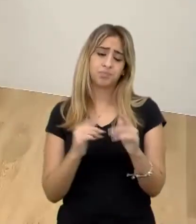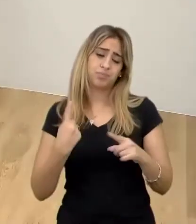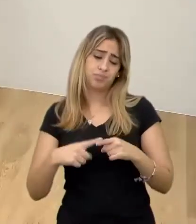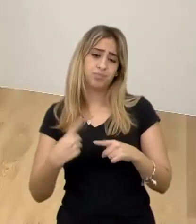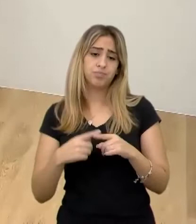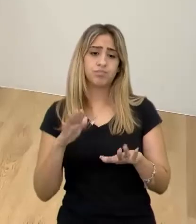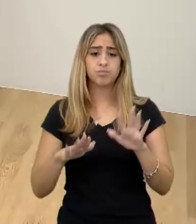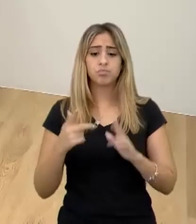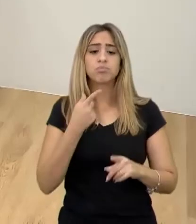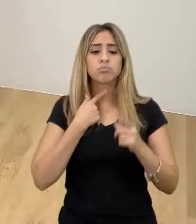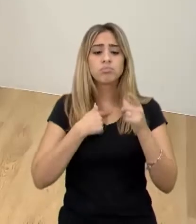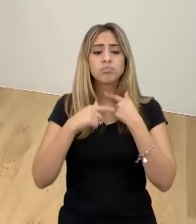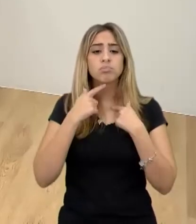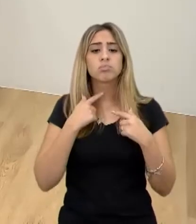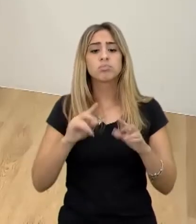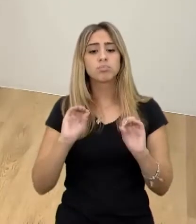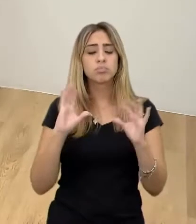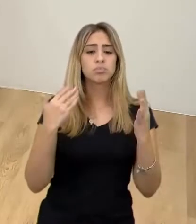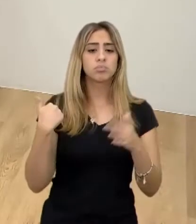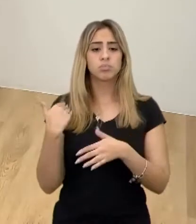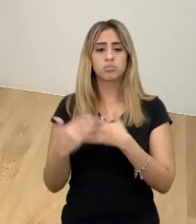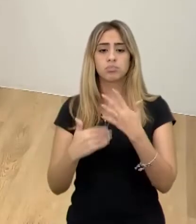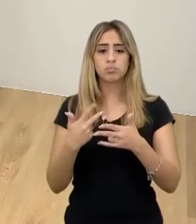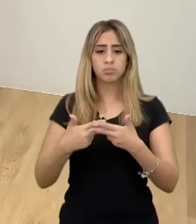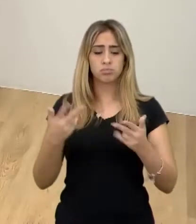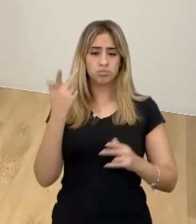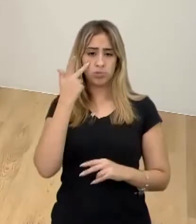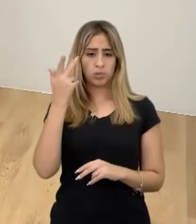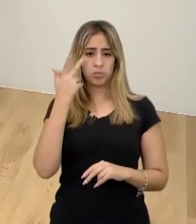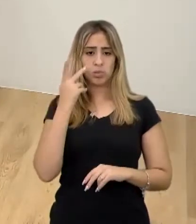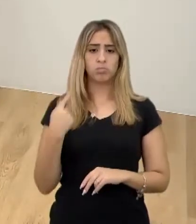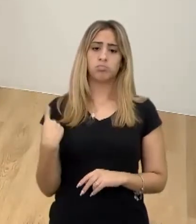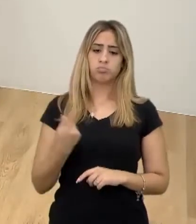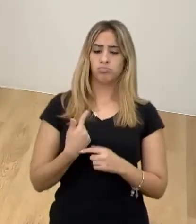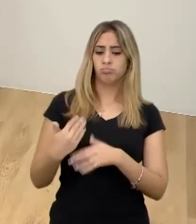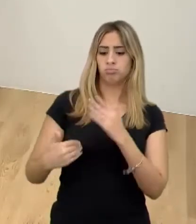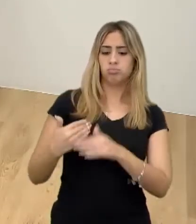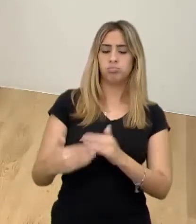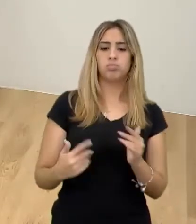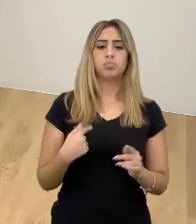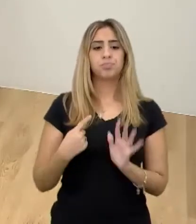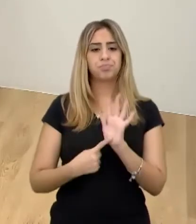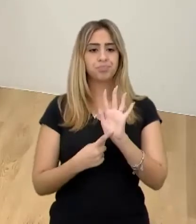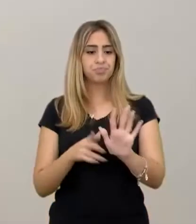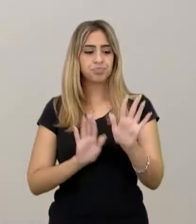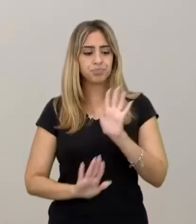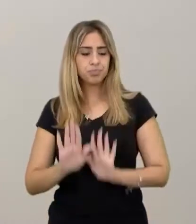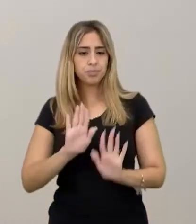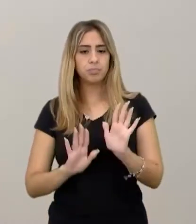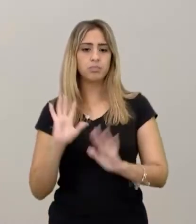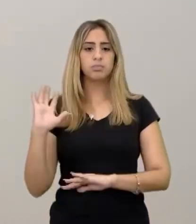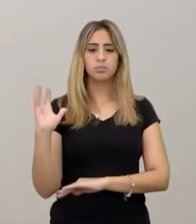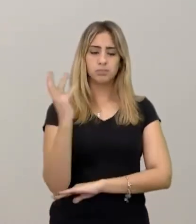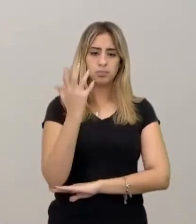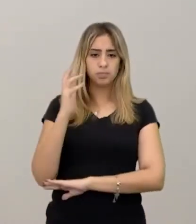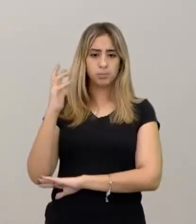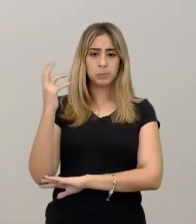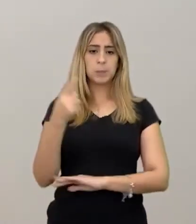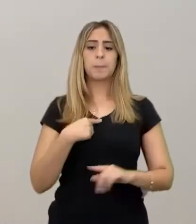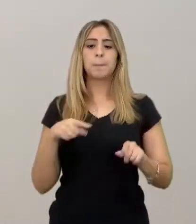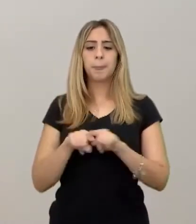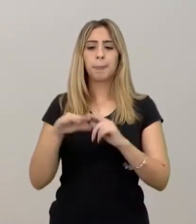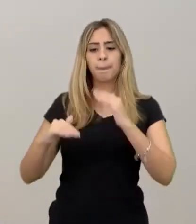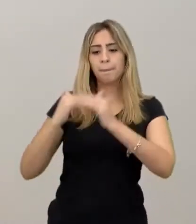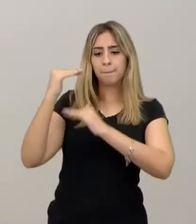né, é desejável também que aconteça simultaneamente a preservação do meio ambiente e